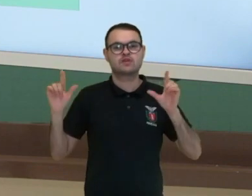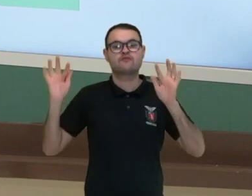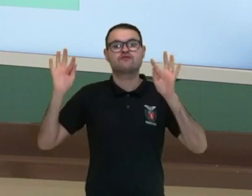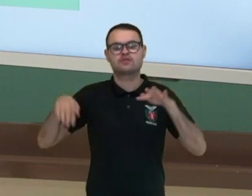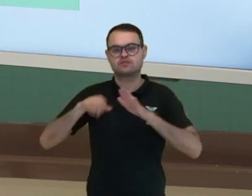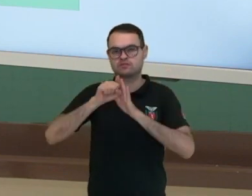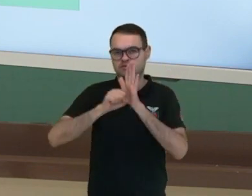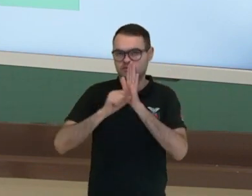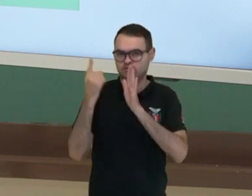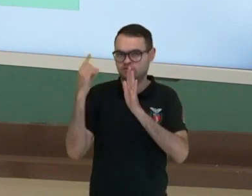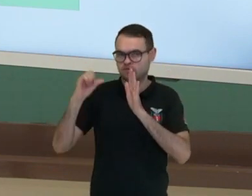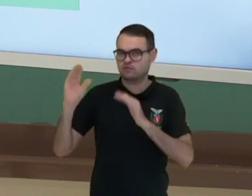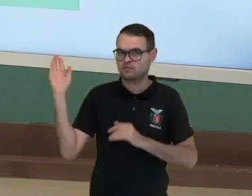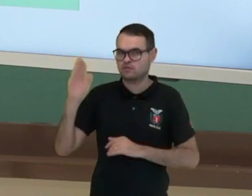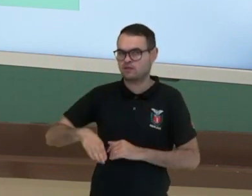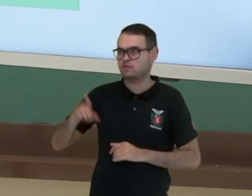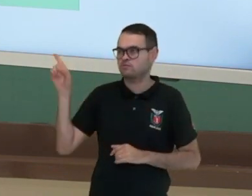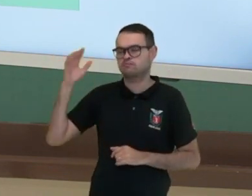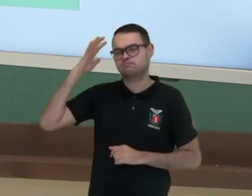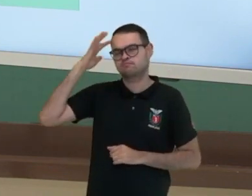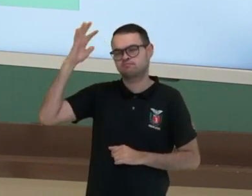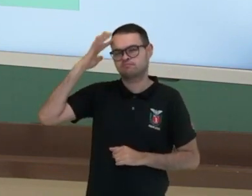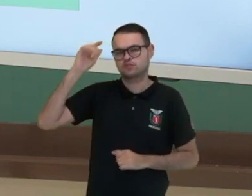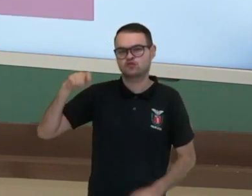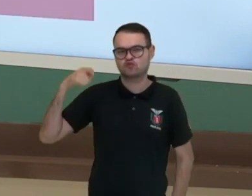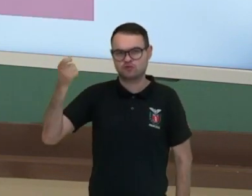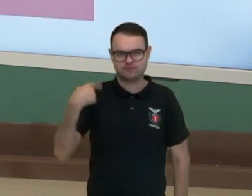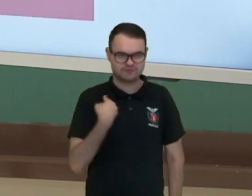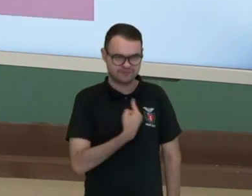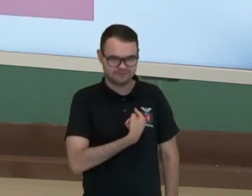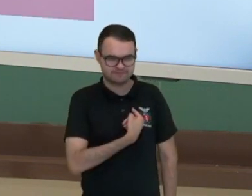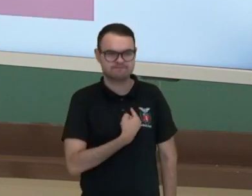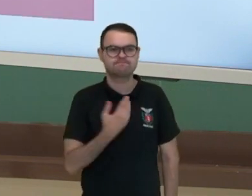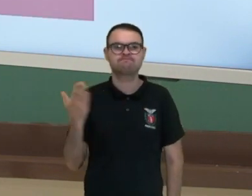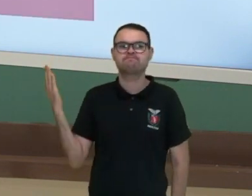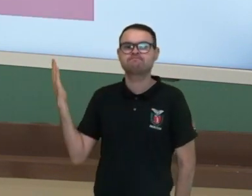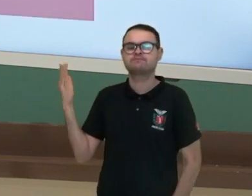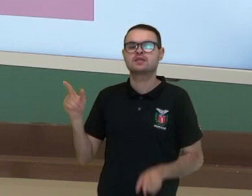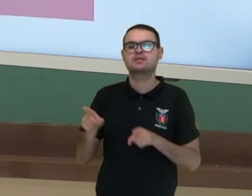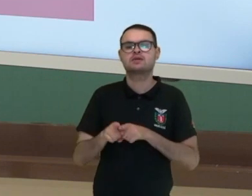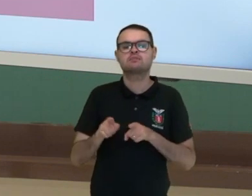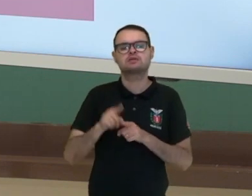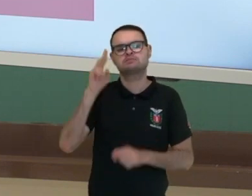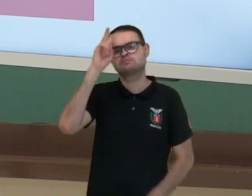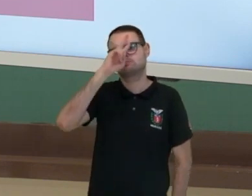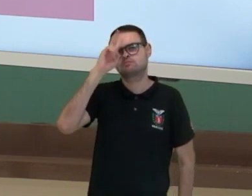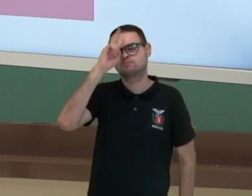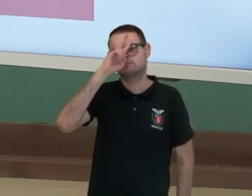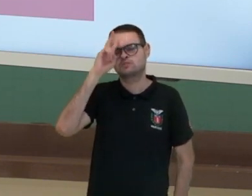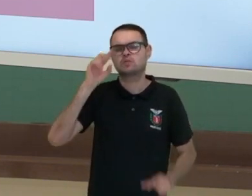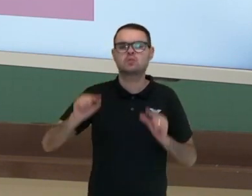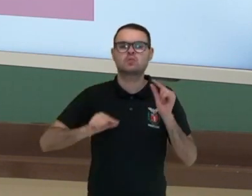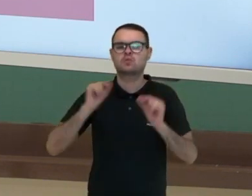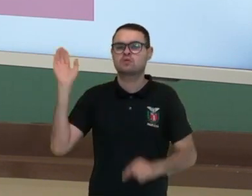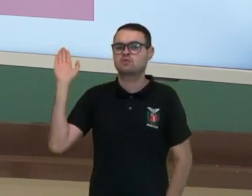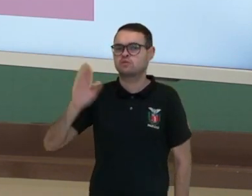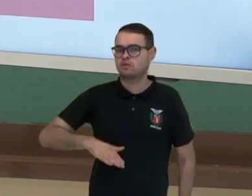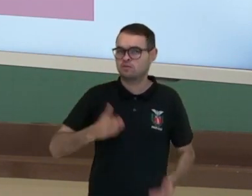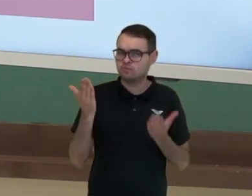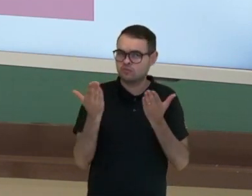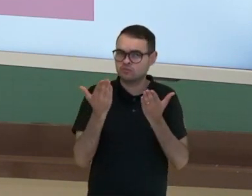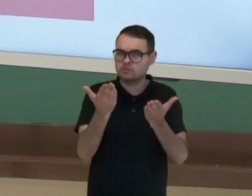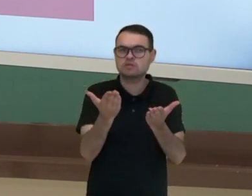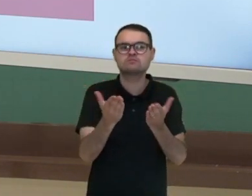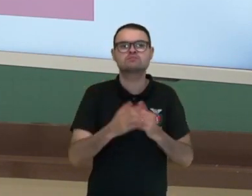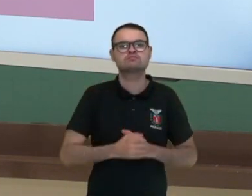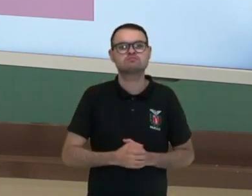século XIX trazendo essa reflexão para a gente, né? E aqui, ó, e a história, né? Aqui eu trago para vocês